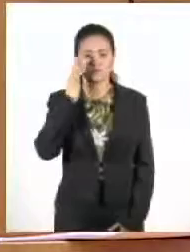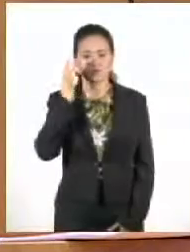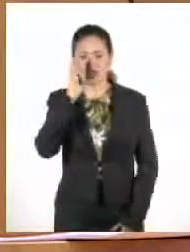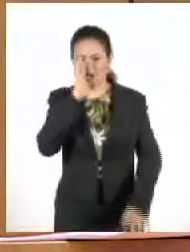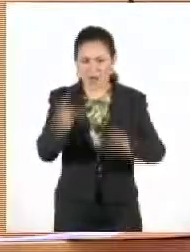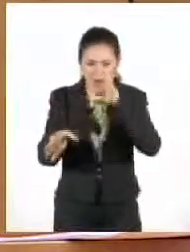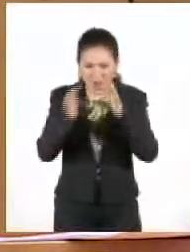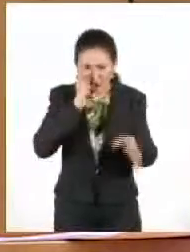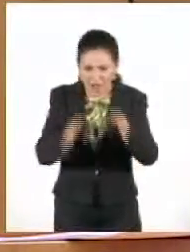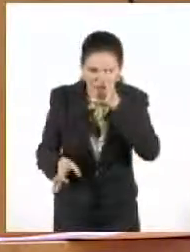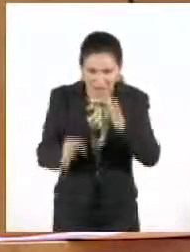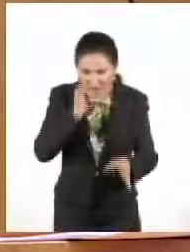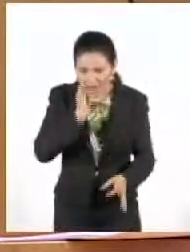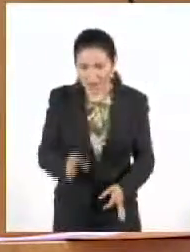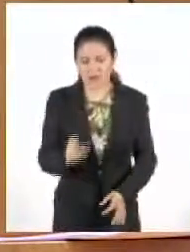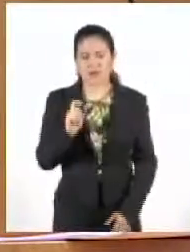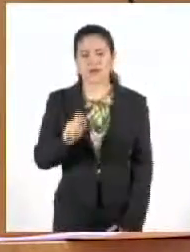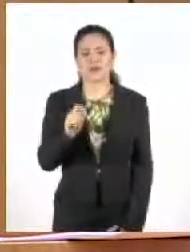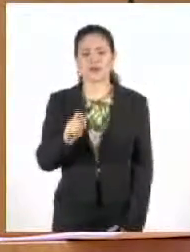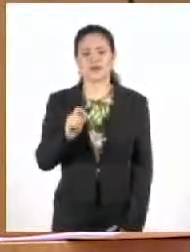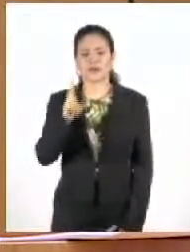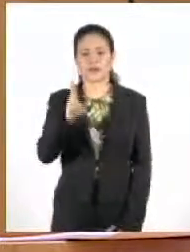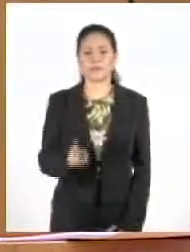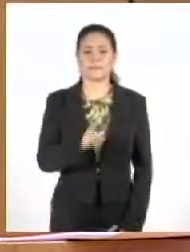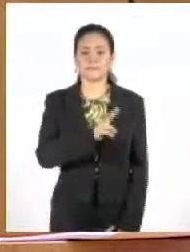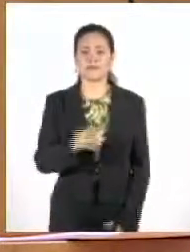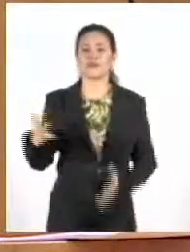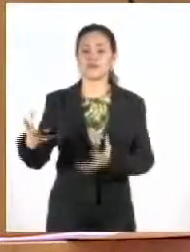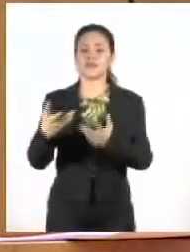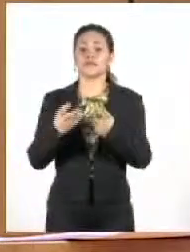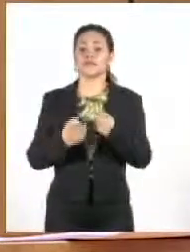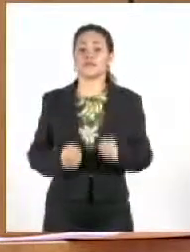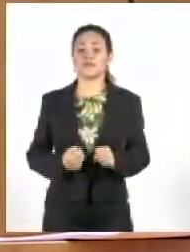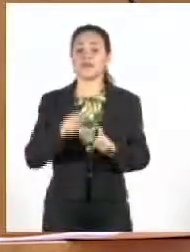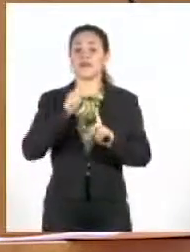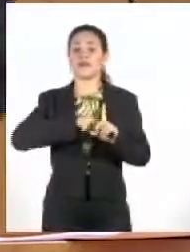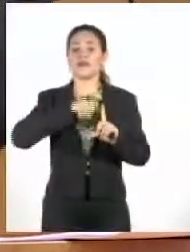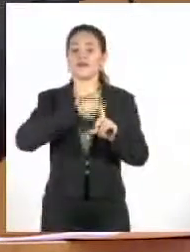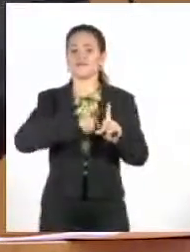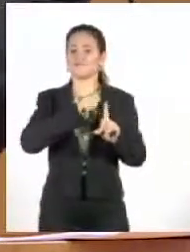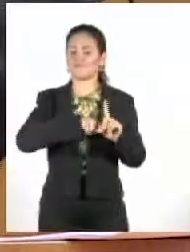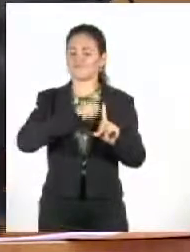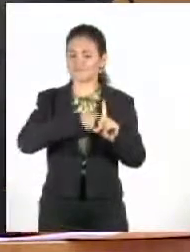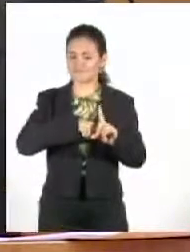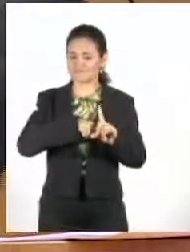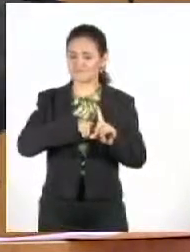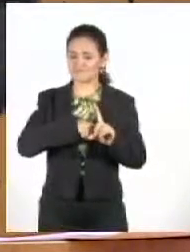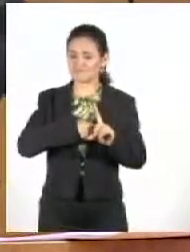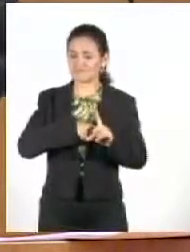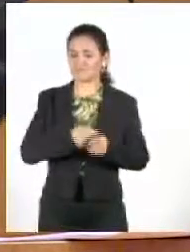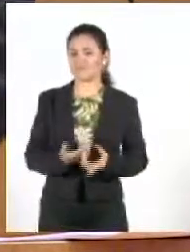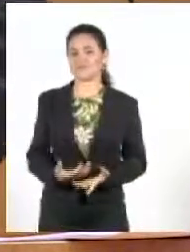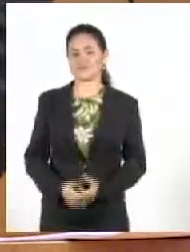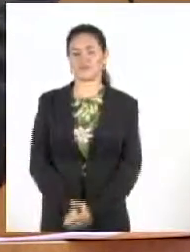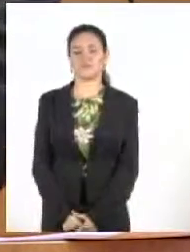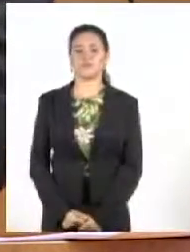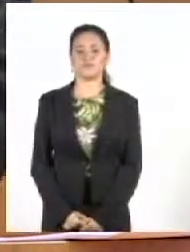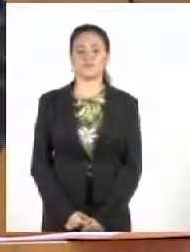disse que o padre recebia mensalinhos. Ora, governador Flávio Dino,